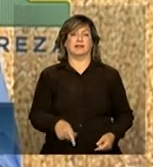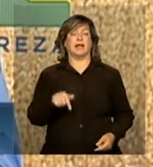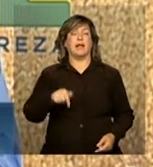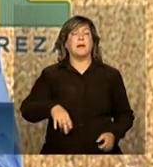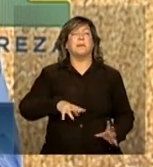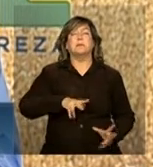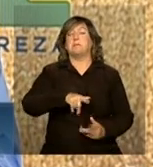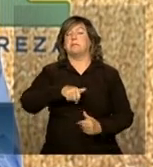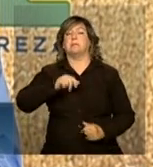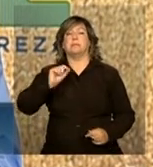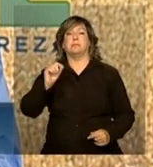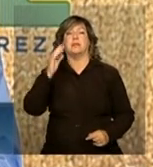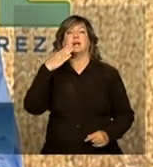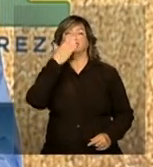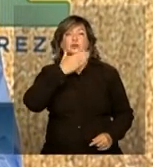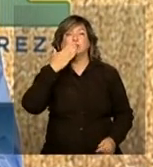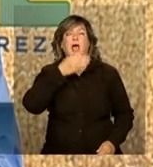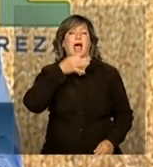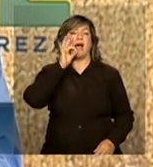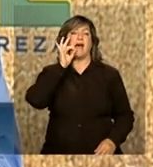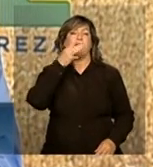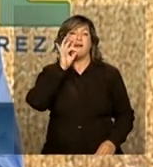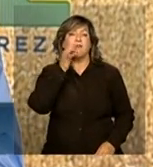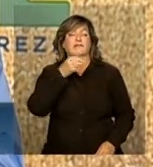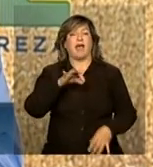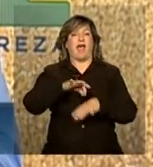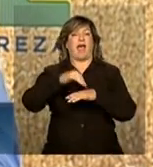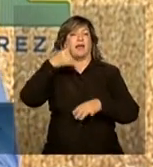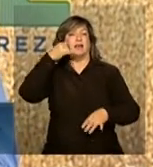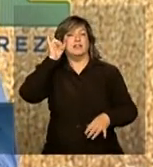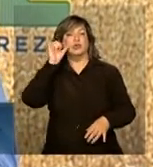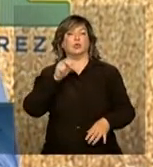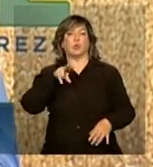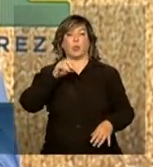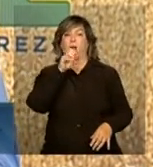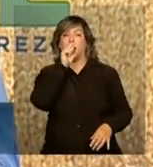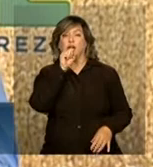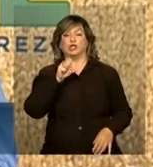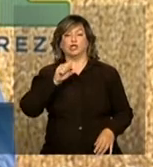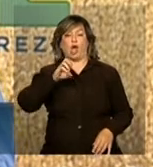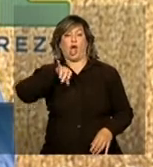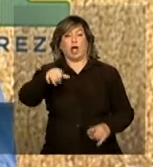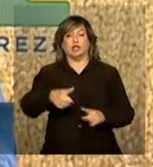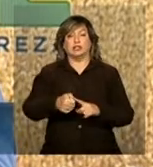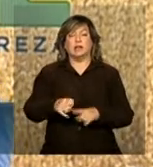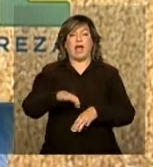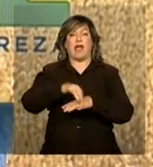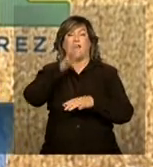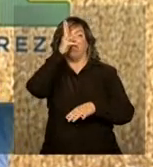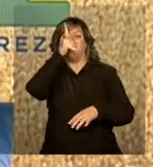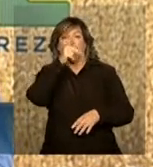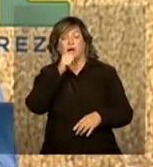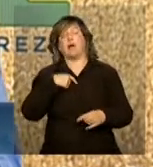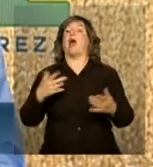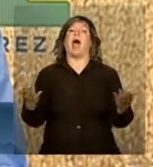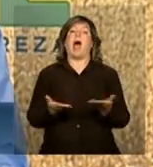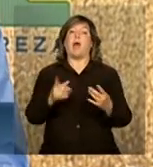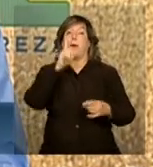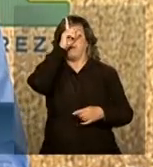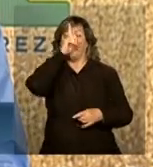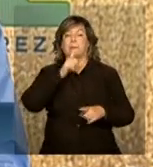açúcar, café, carne bovina, suco de laranja, soja em grão, carne de frango e agora o